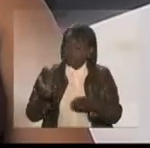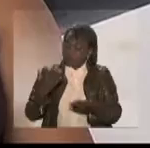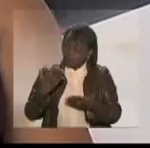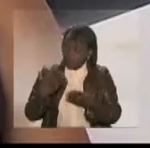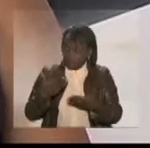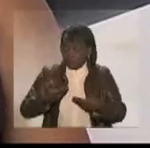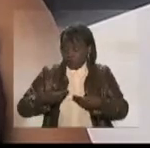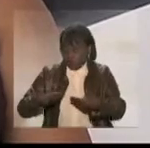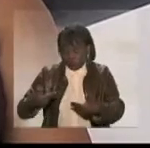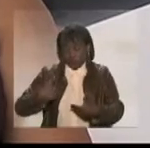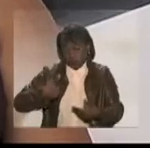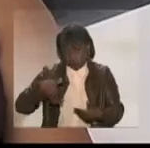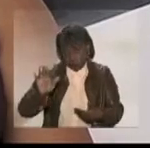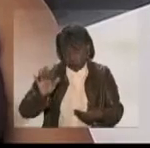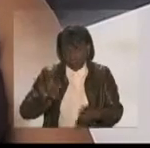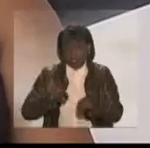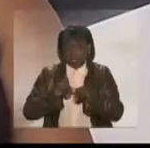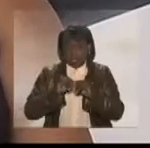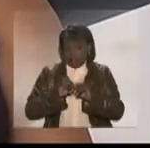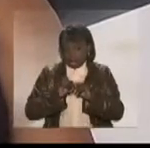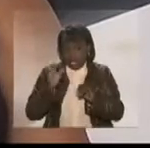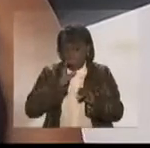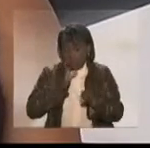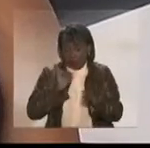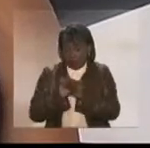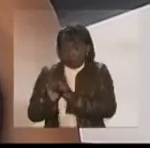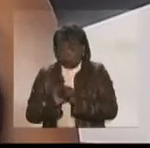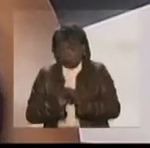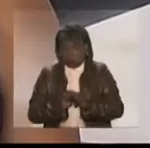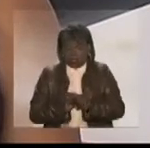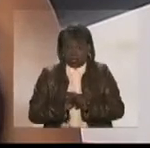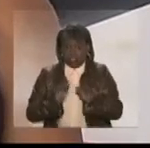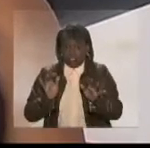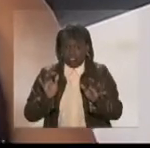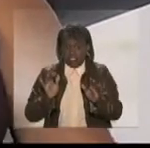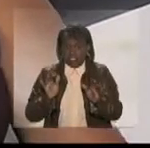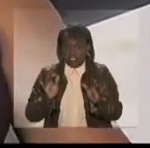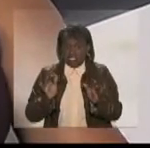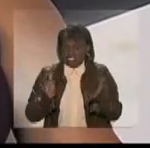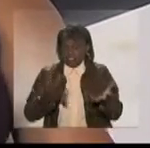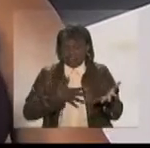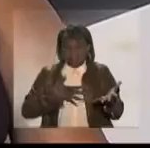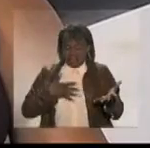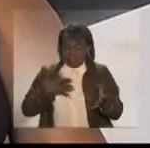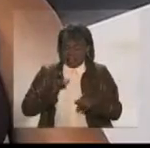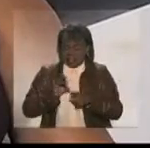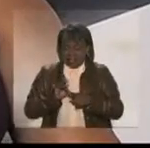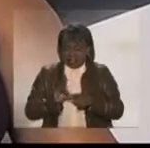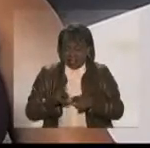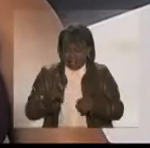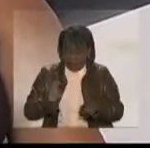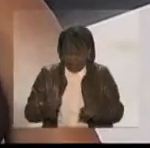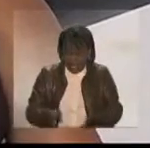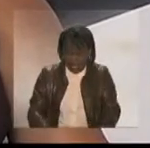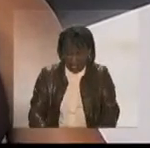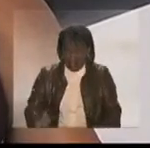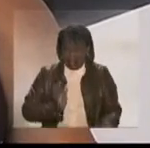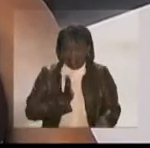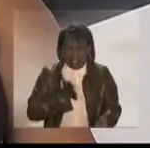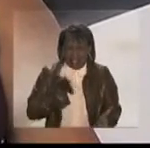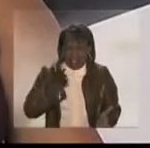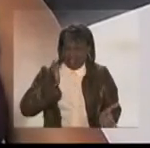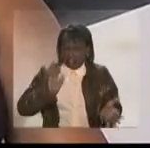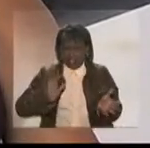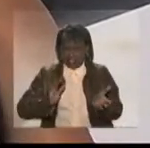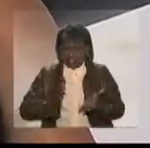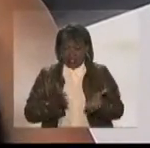me convidou, eu fui, e fizemos as pressas, e aquela coisa assim sujou o meu pé, e achei aquilo